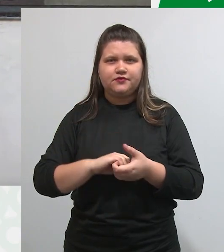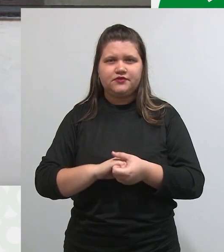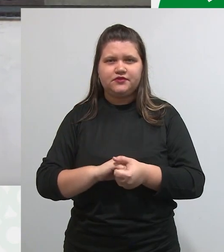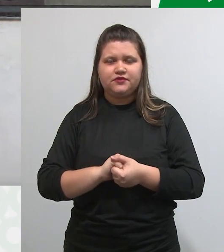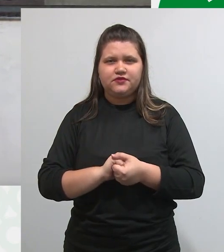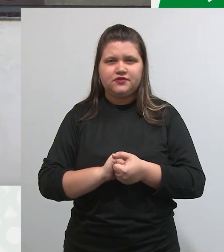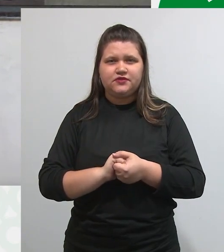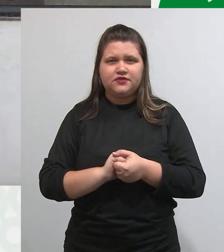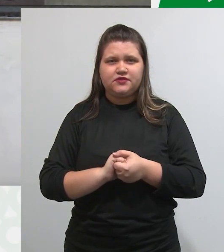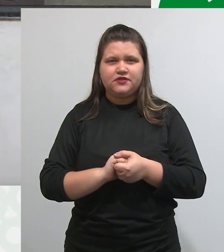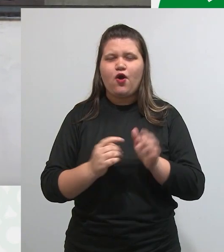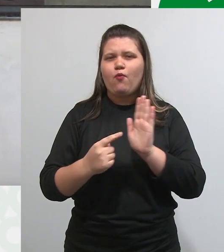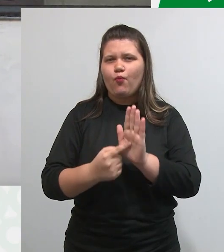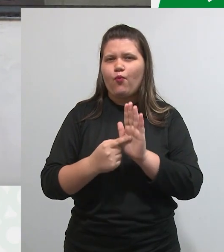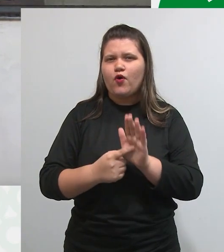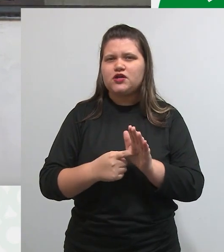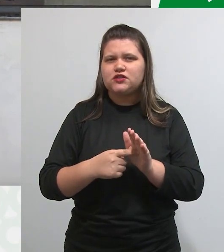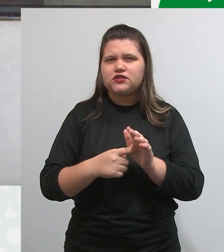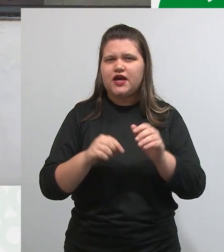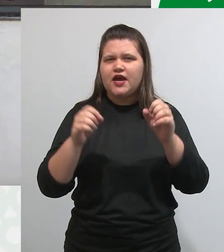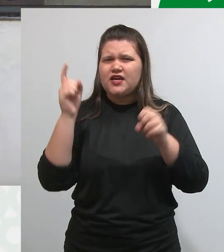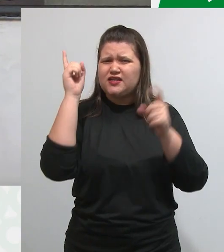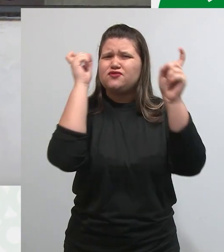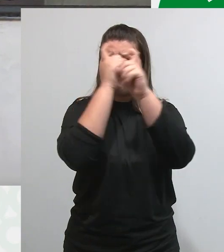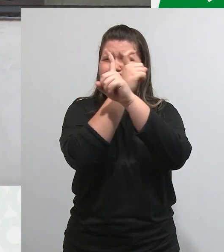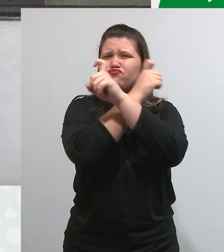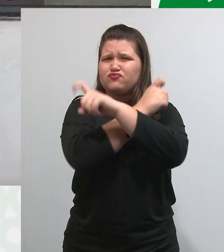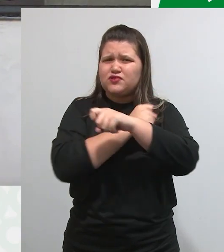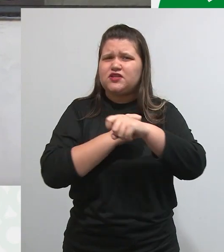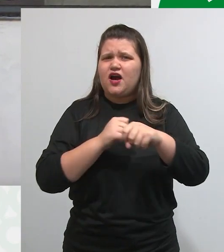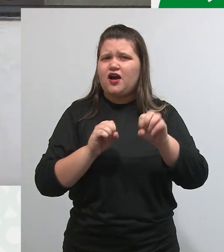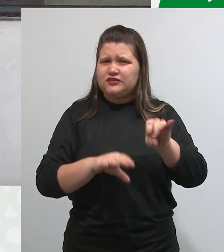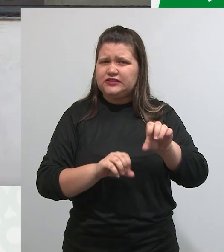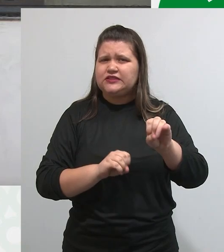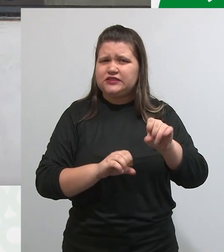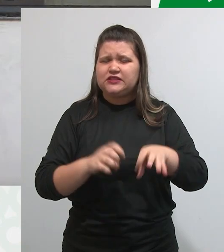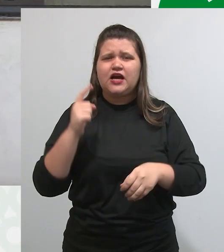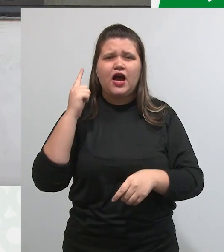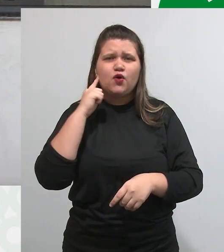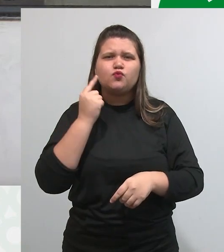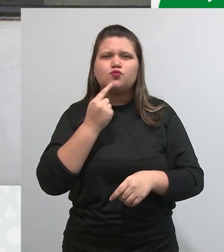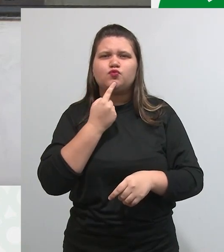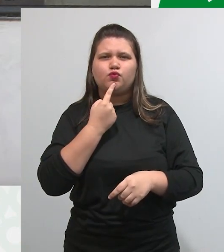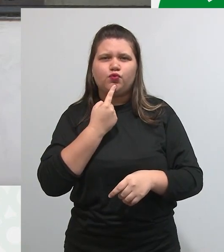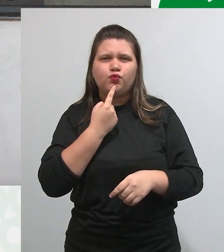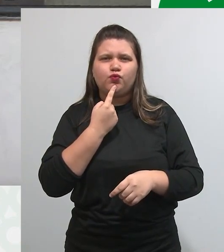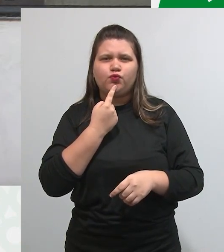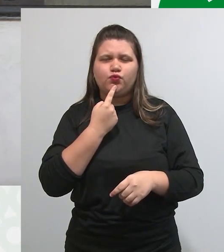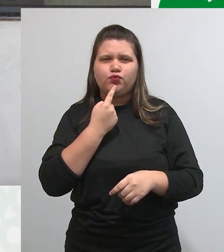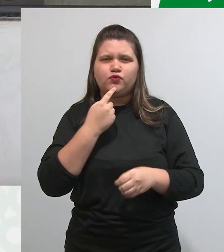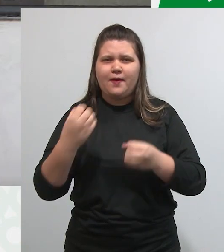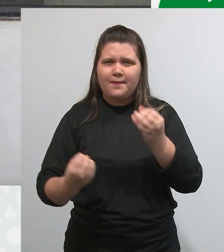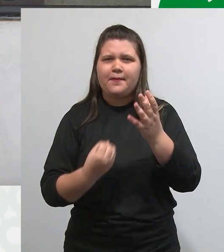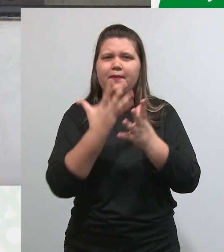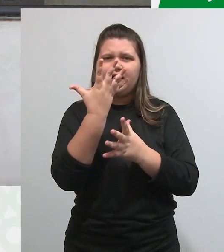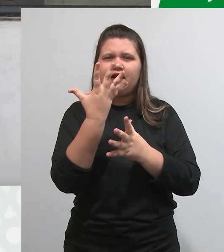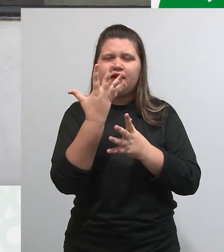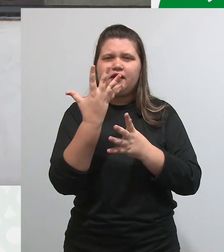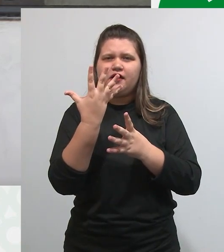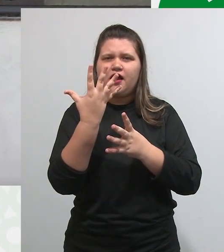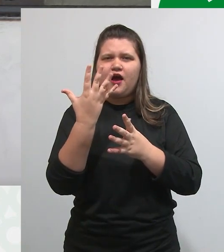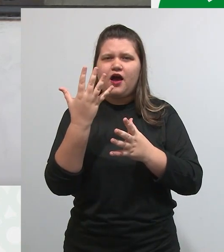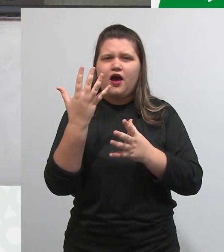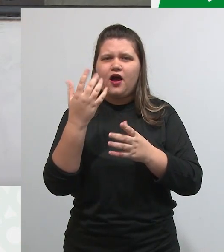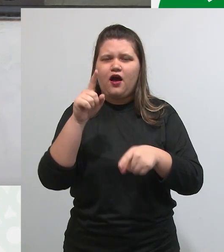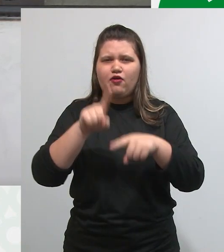passei com esse menino lá no sítio, para trabalhar com ele, que a gente poderia montar algo para trabalhar com essas crianças.